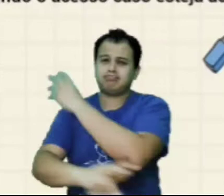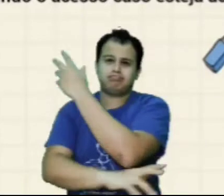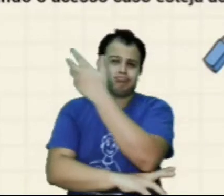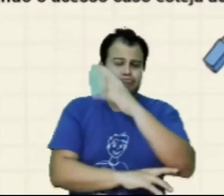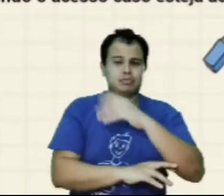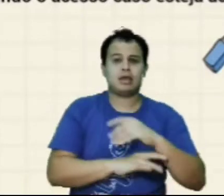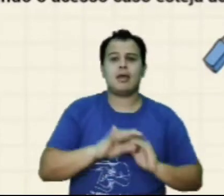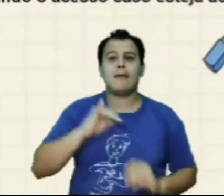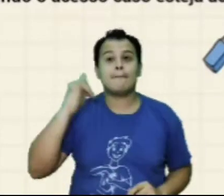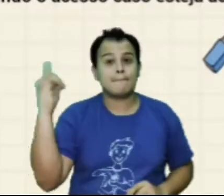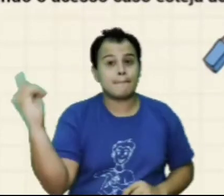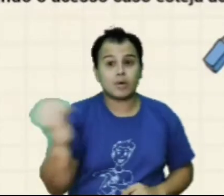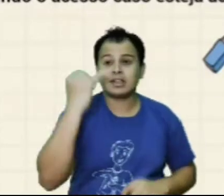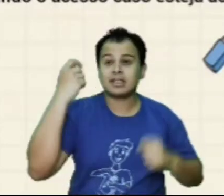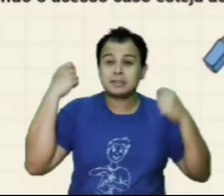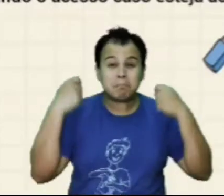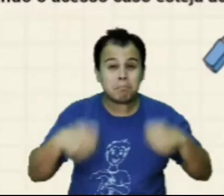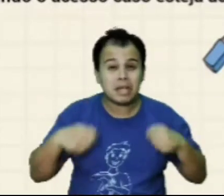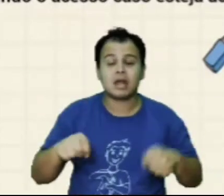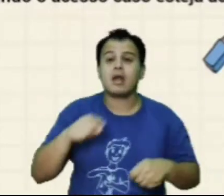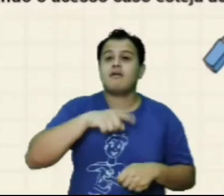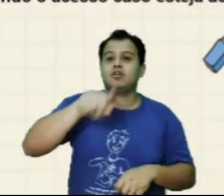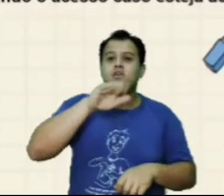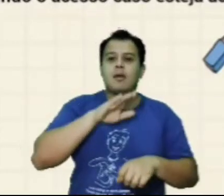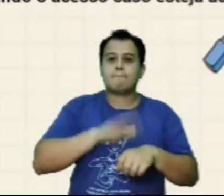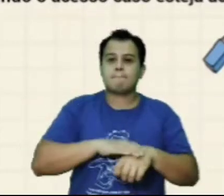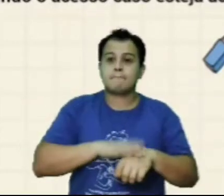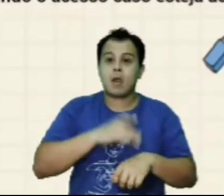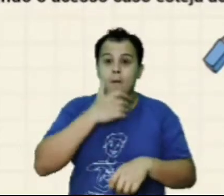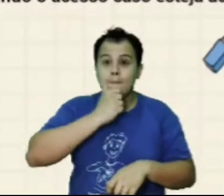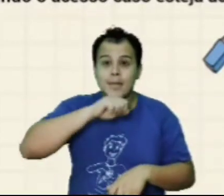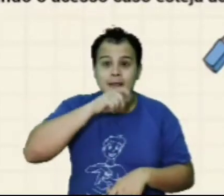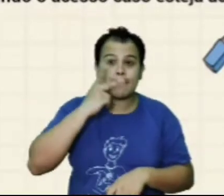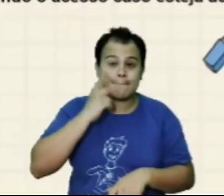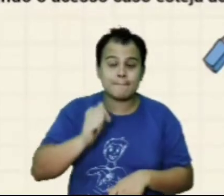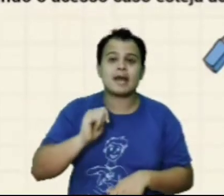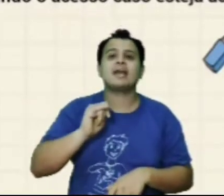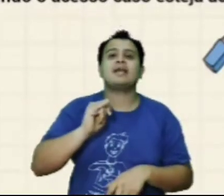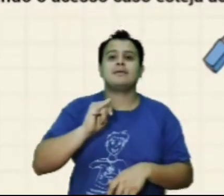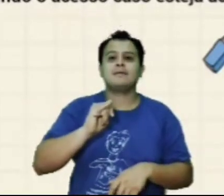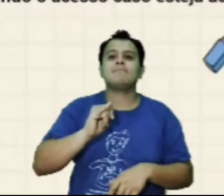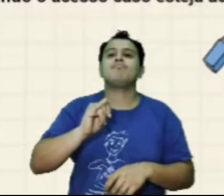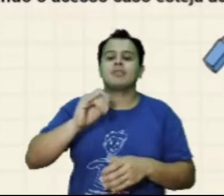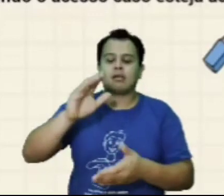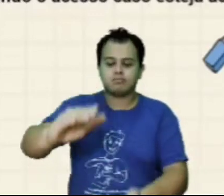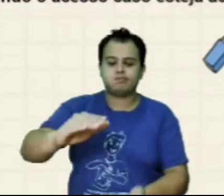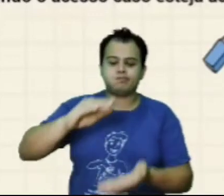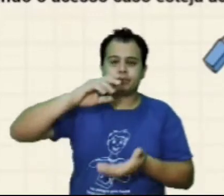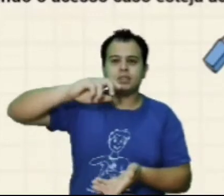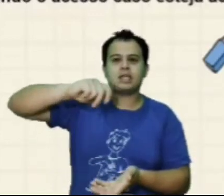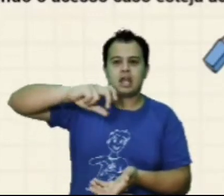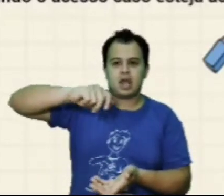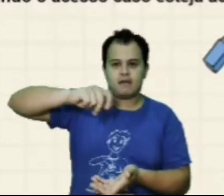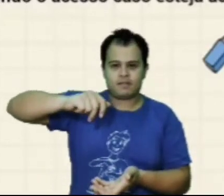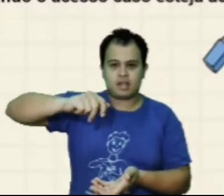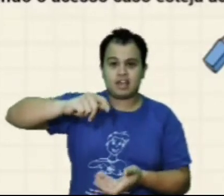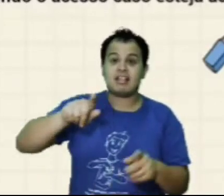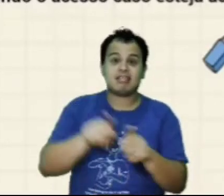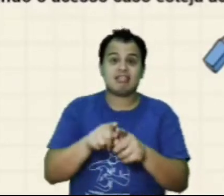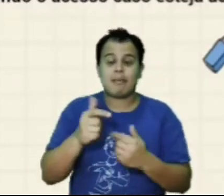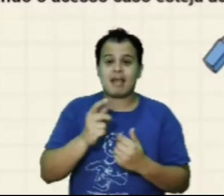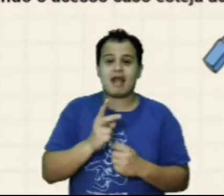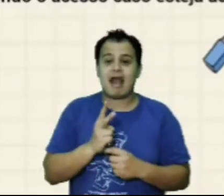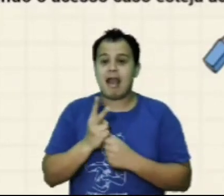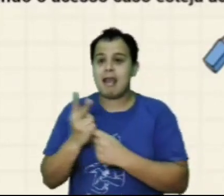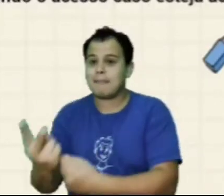com etiqueta, tudo bonitinho lá, com o nomezinho, para que não se perca. E nada de emprestar garrafinha para o colega. Nada de